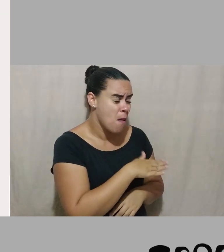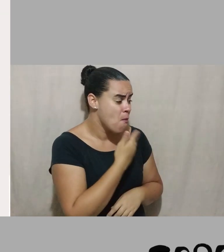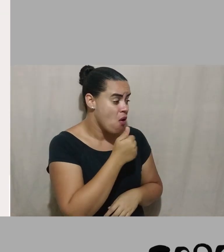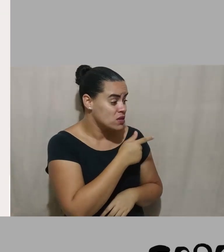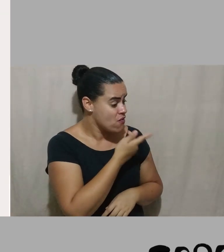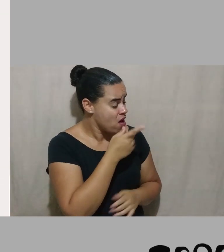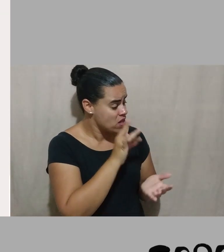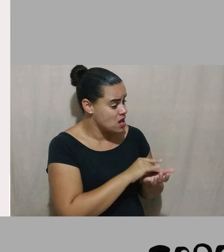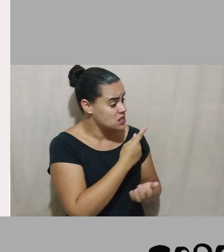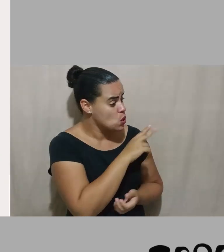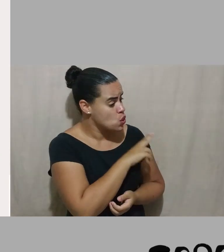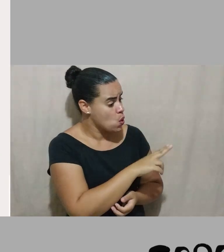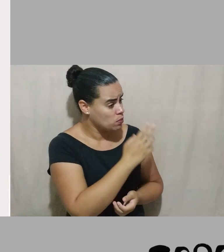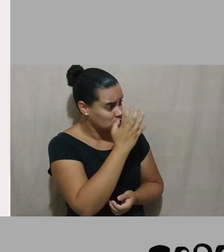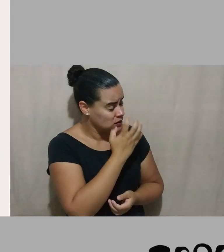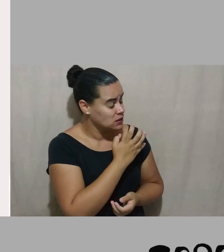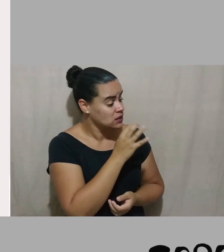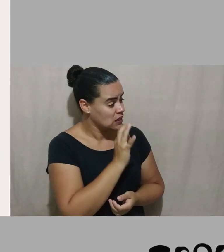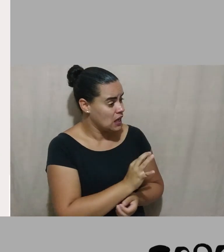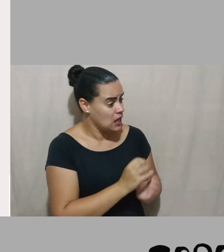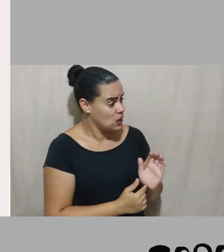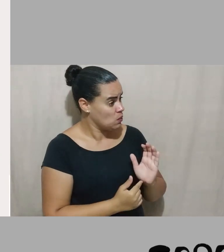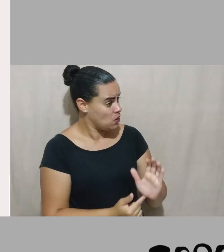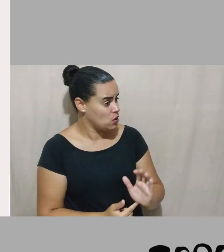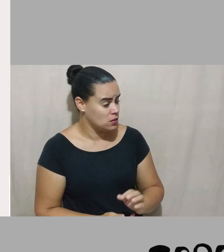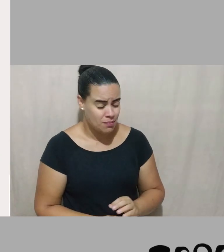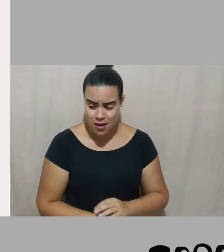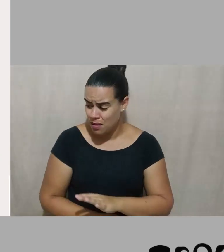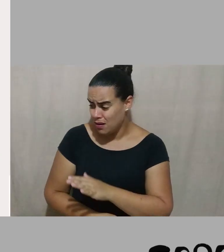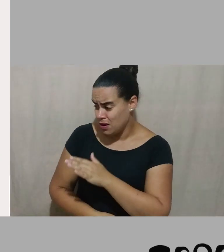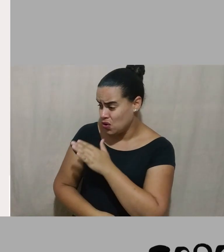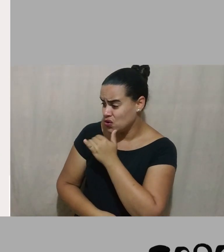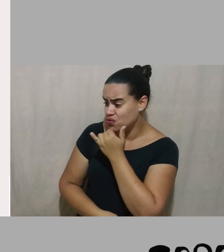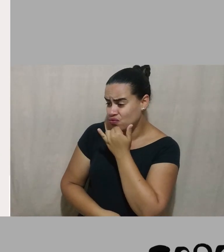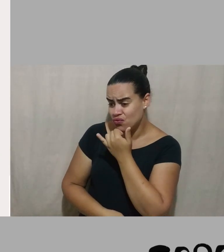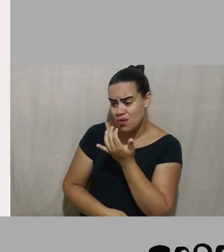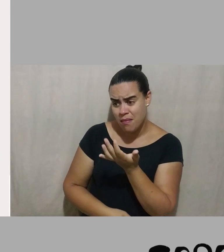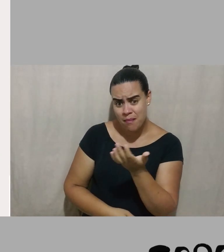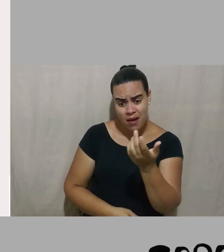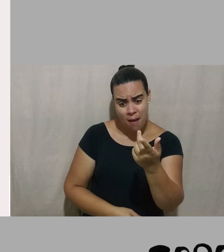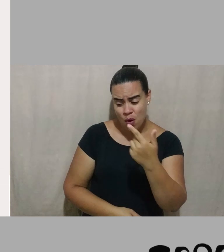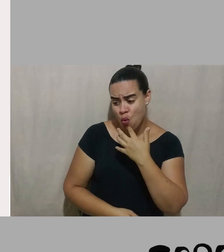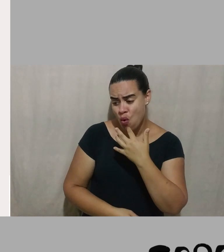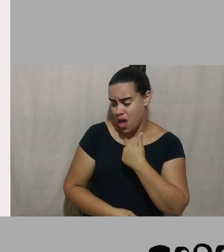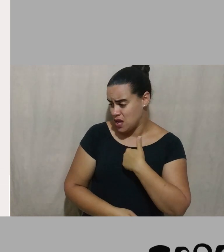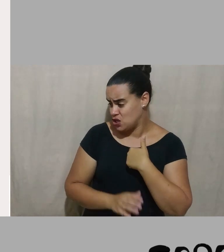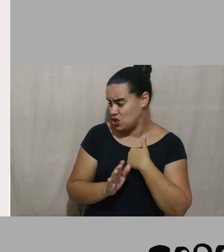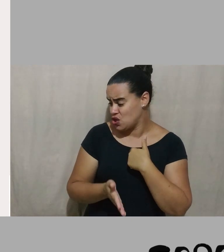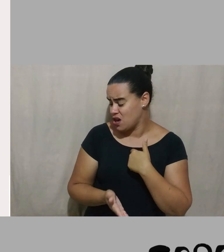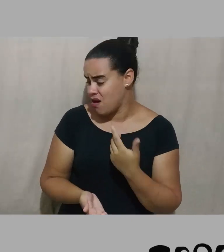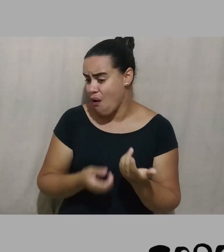com o seu nome novo? Mas a gente já se conhece, e além disso eu não acho que eu vou estar buscando novas amizades.